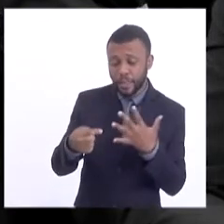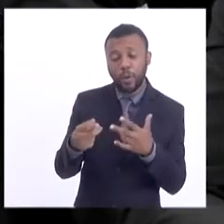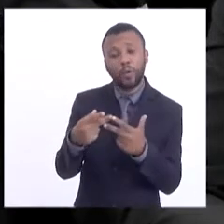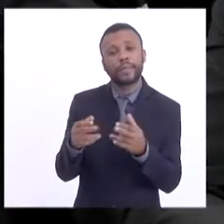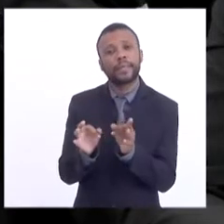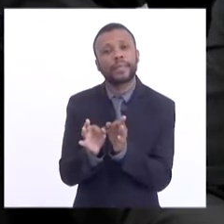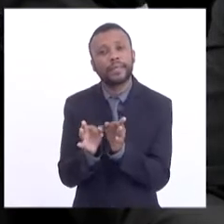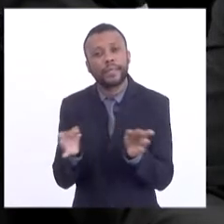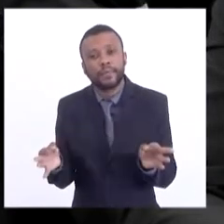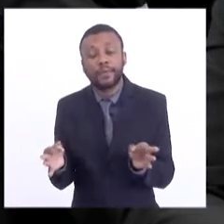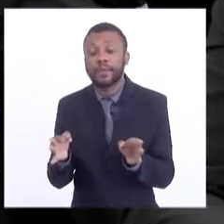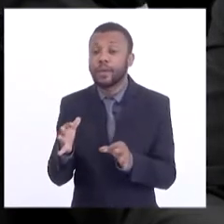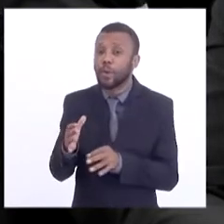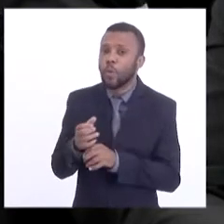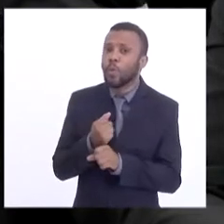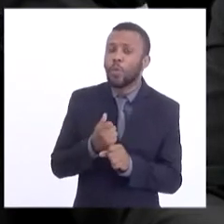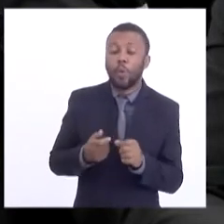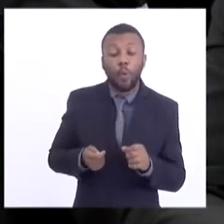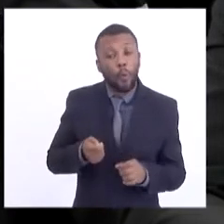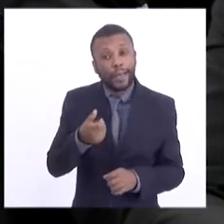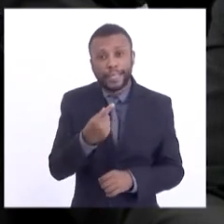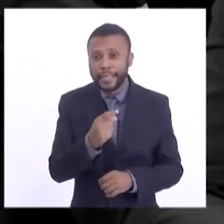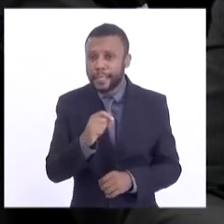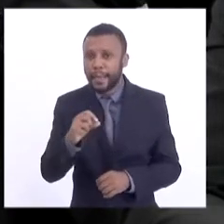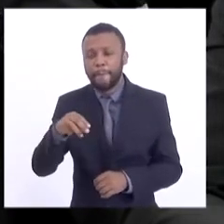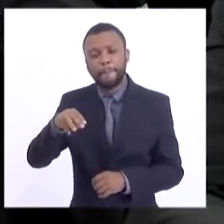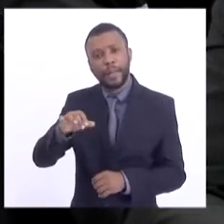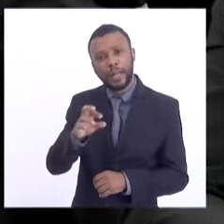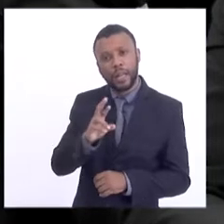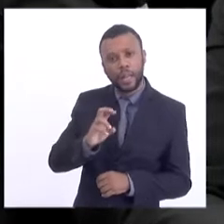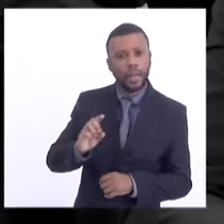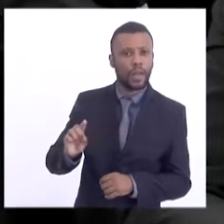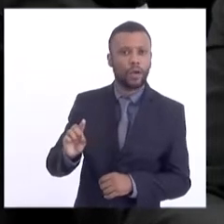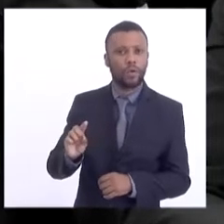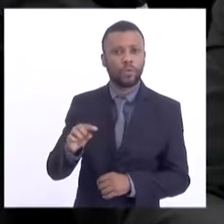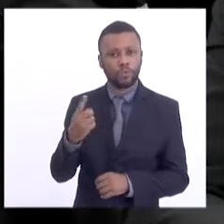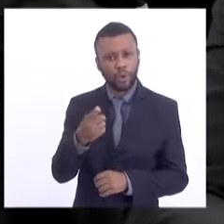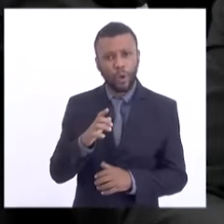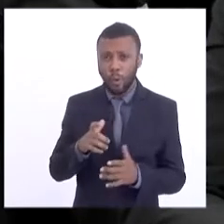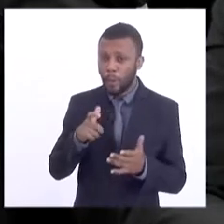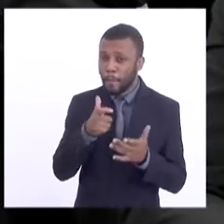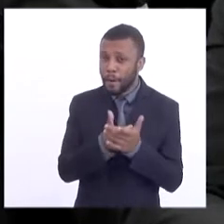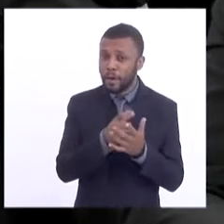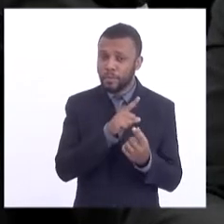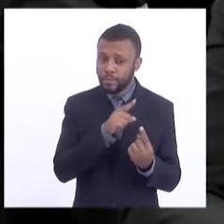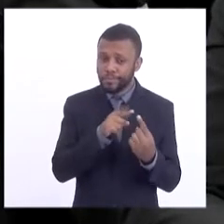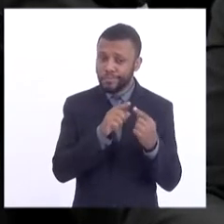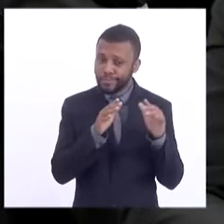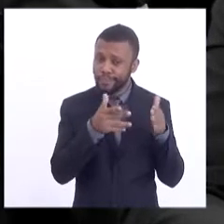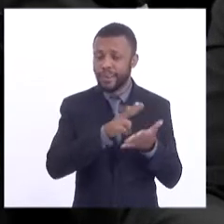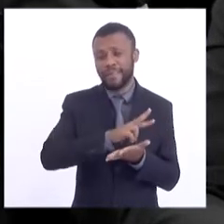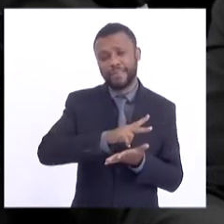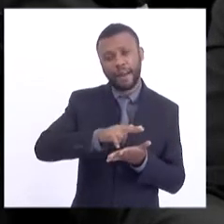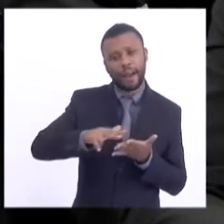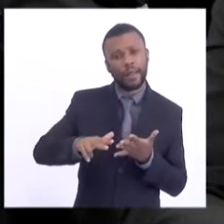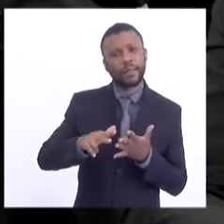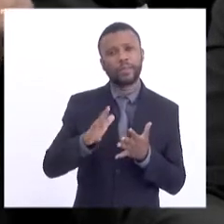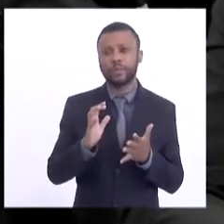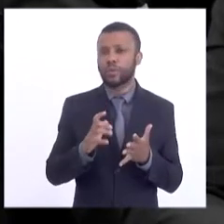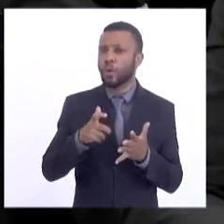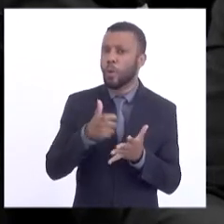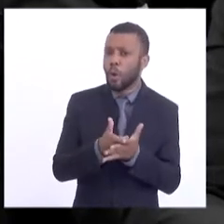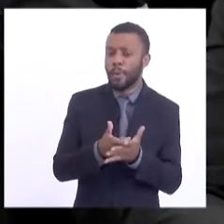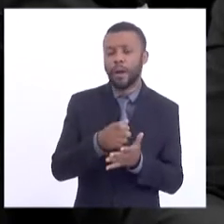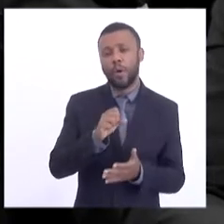que batem quase 100 milhões nós acabamos de lançar várias compras centralizadas várias e